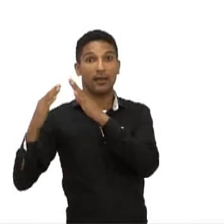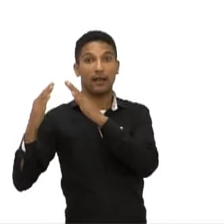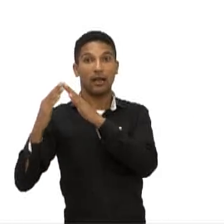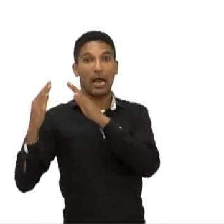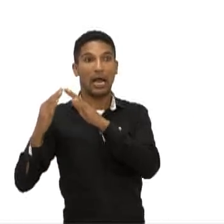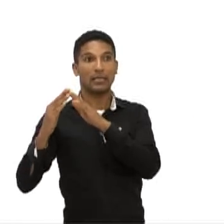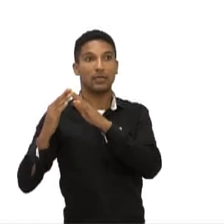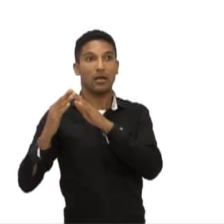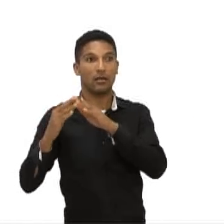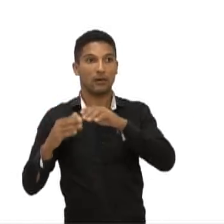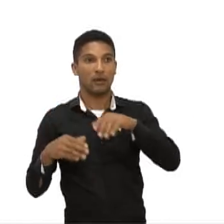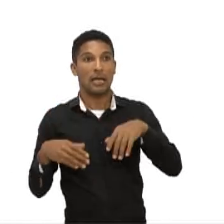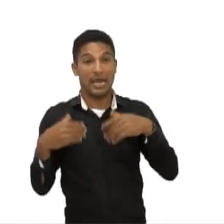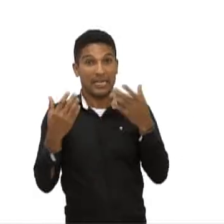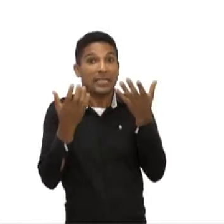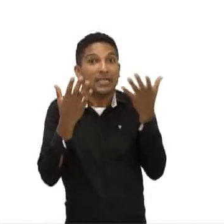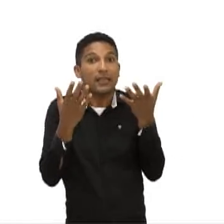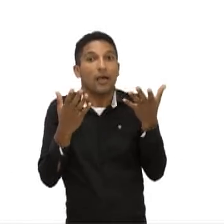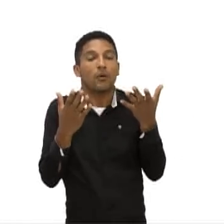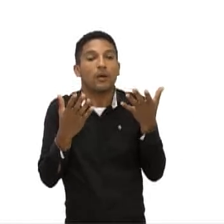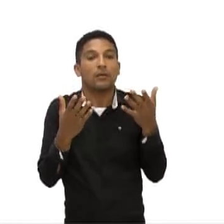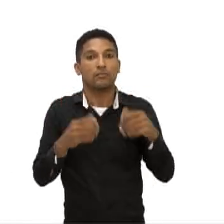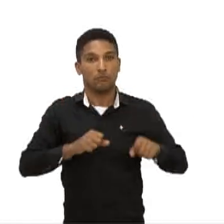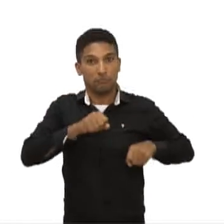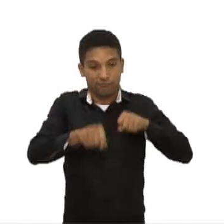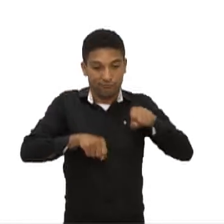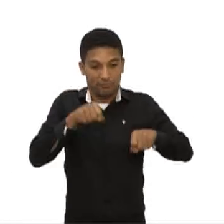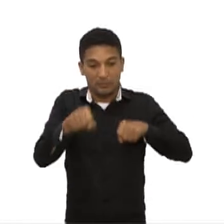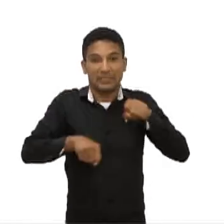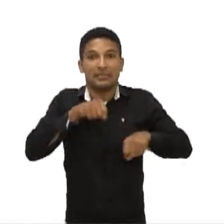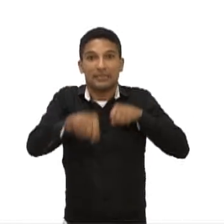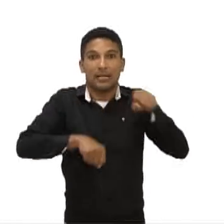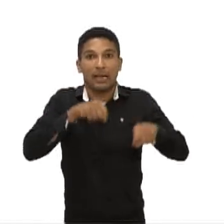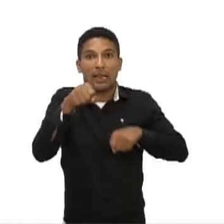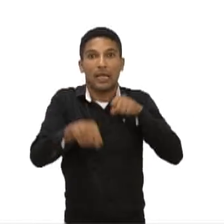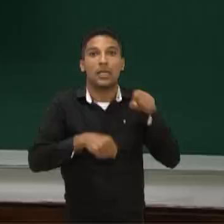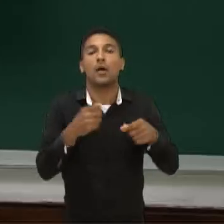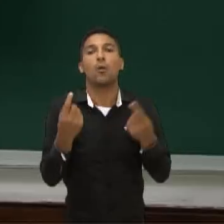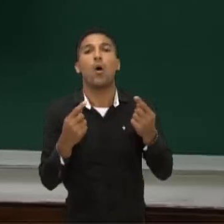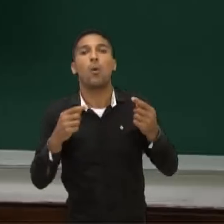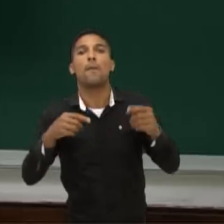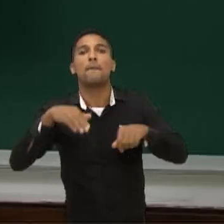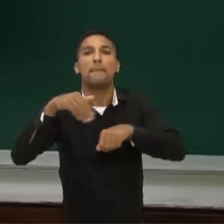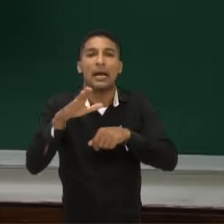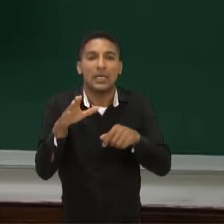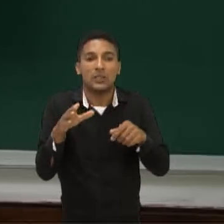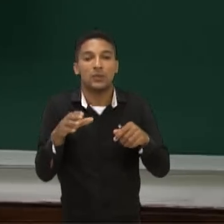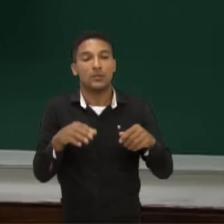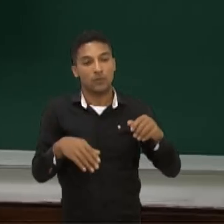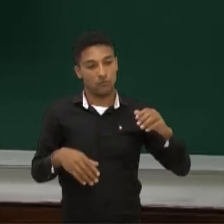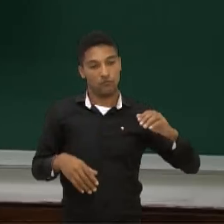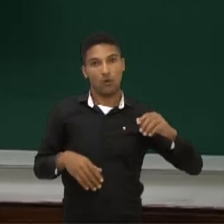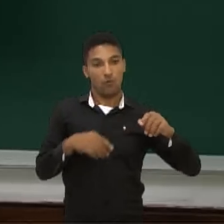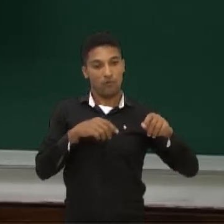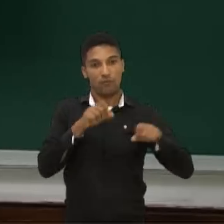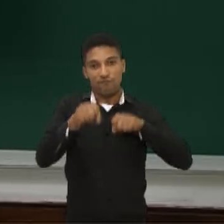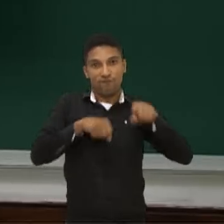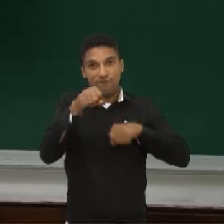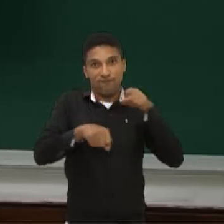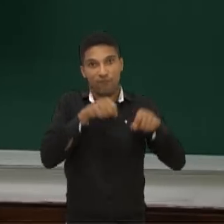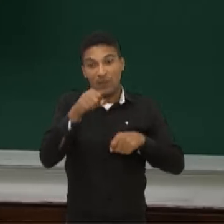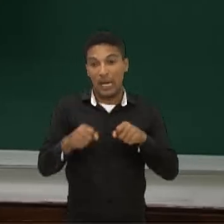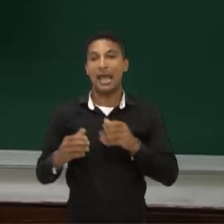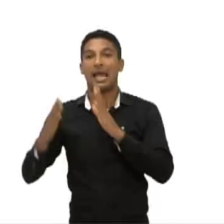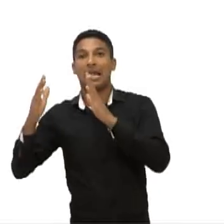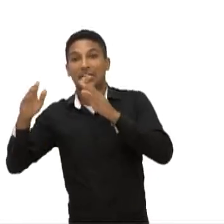curto? Olha lá. Então, pensem aí um pouquinho que a professora já retoma com a resposta para a gente discutir um pouco esse exercício. Tá